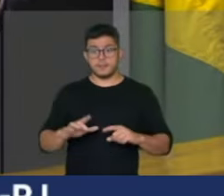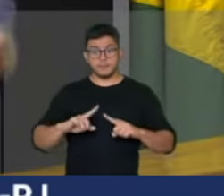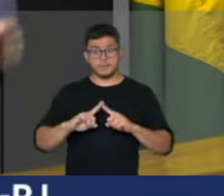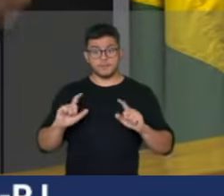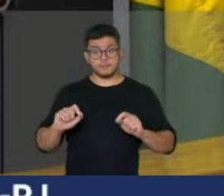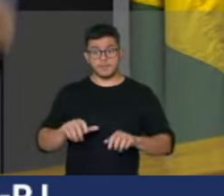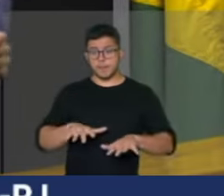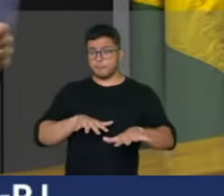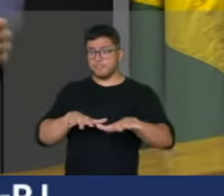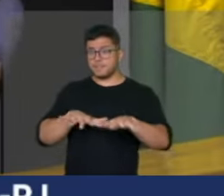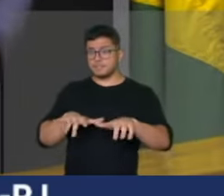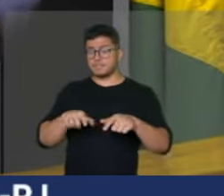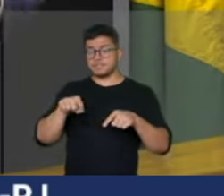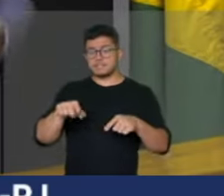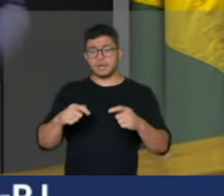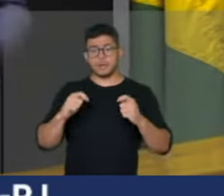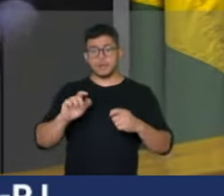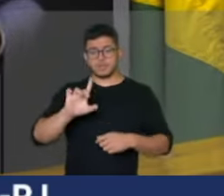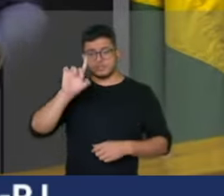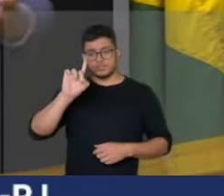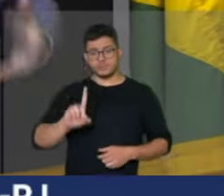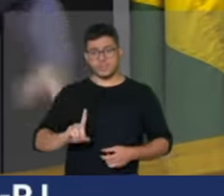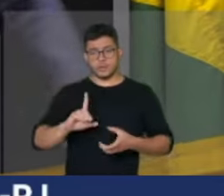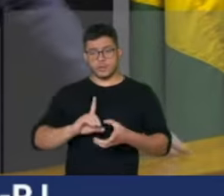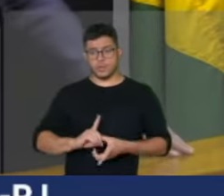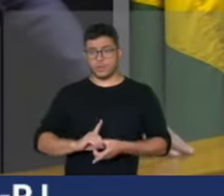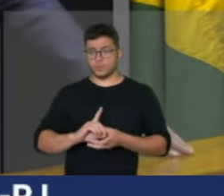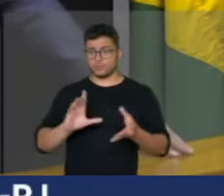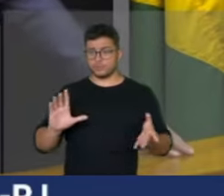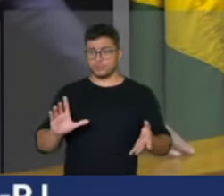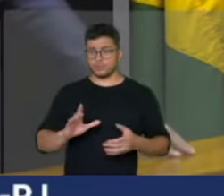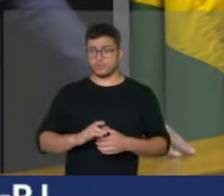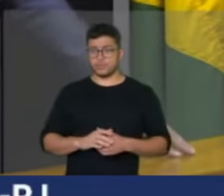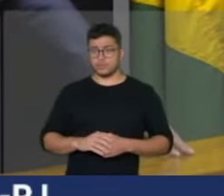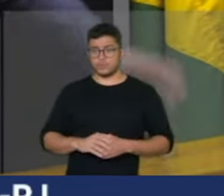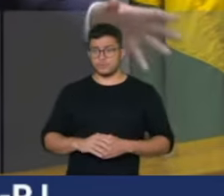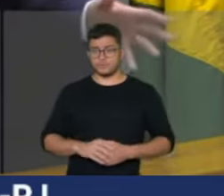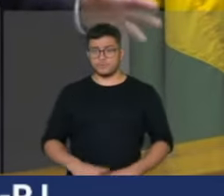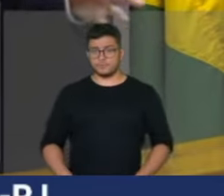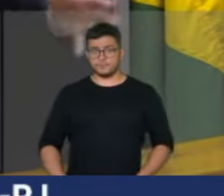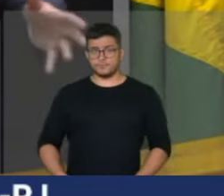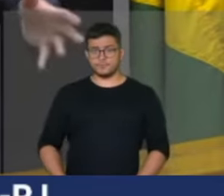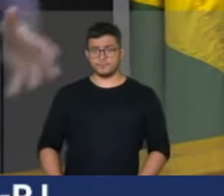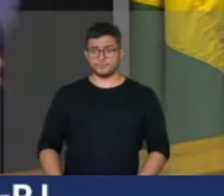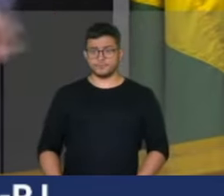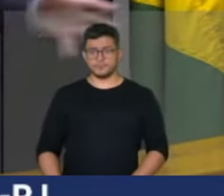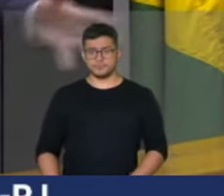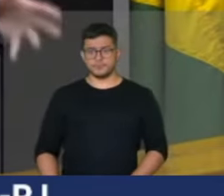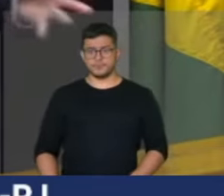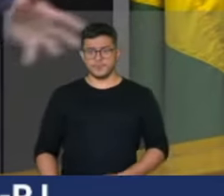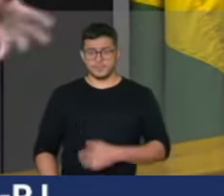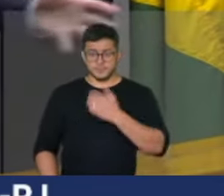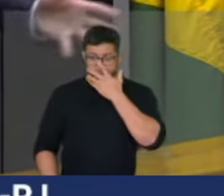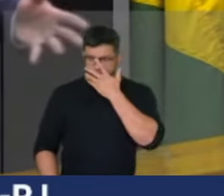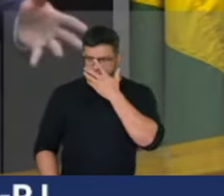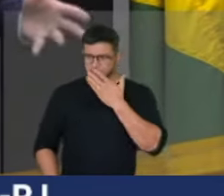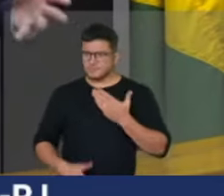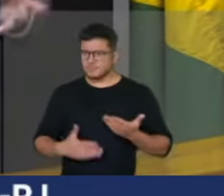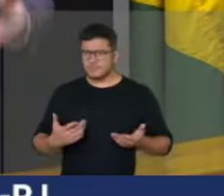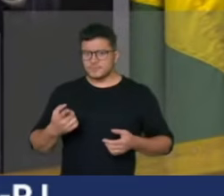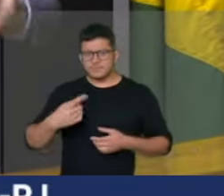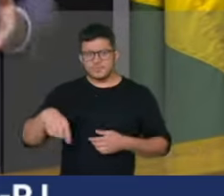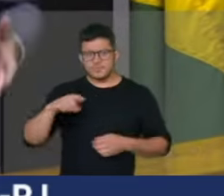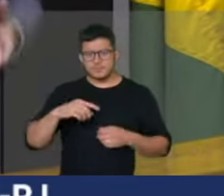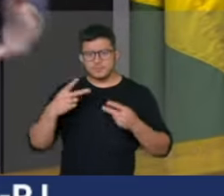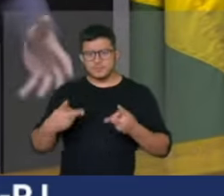são direito constitucional, direito de manifestação, de reunião. Veja bem, ninguém percebe que